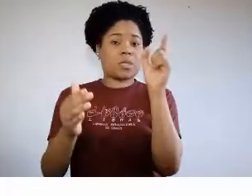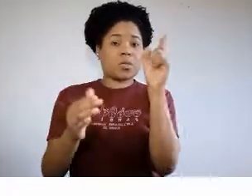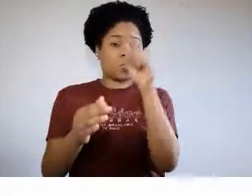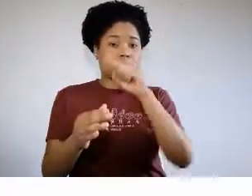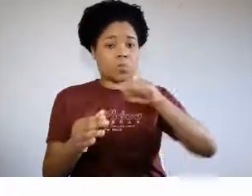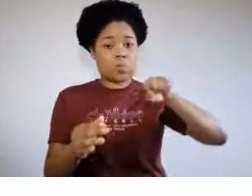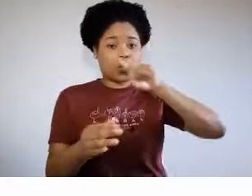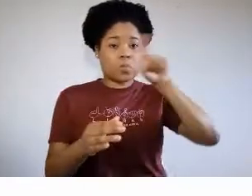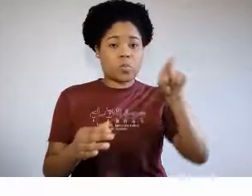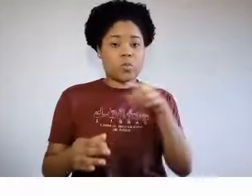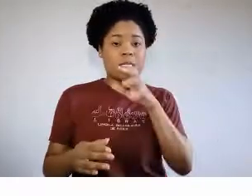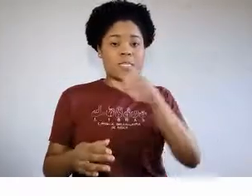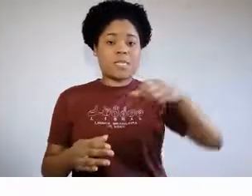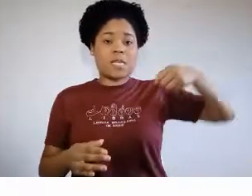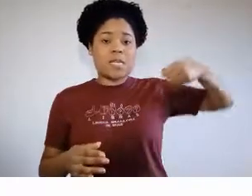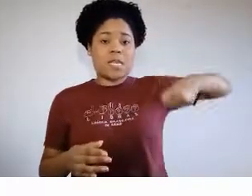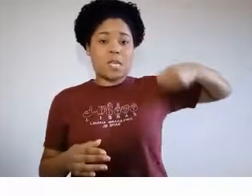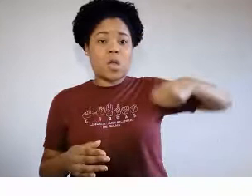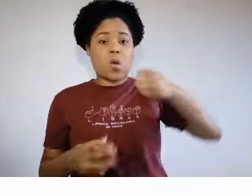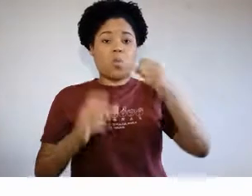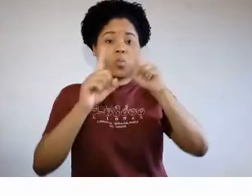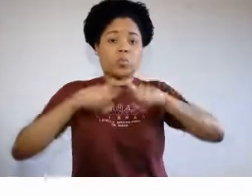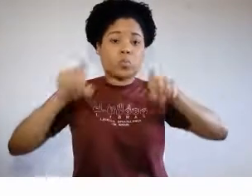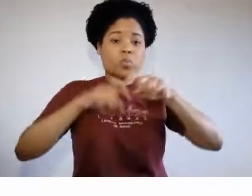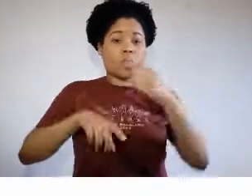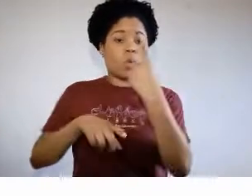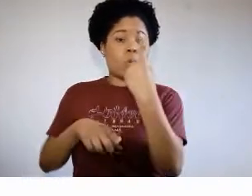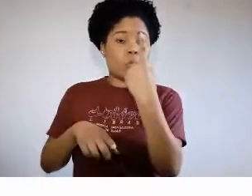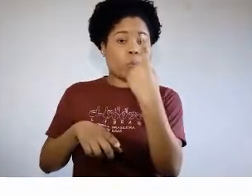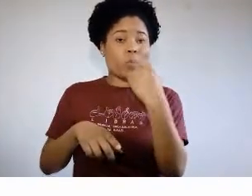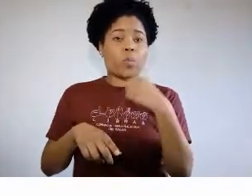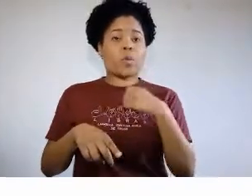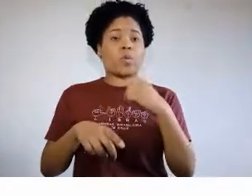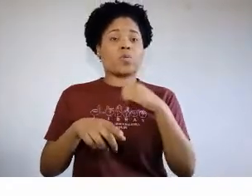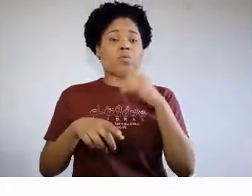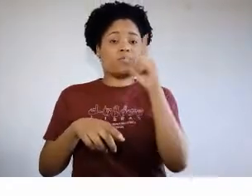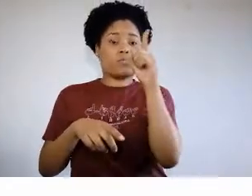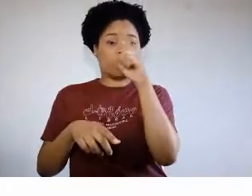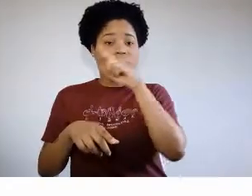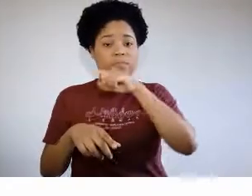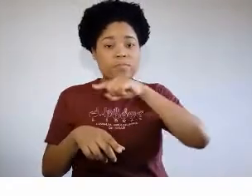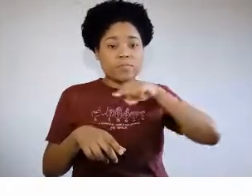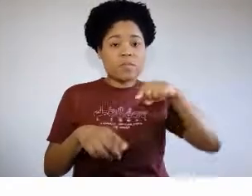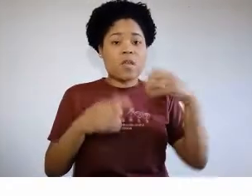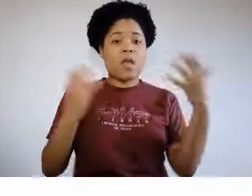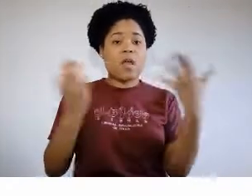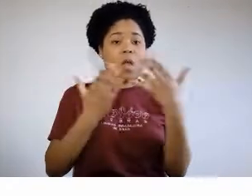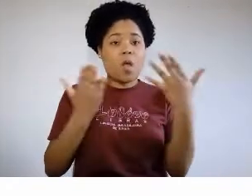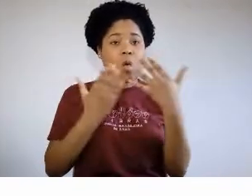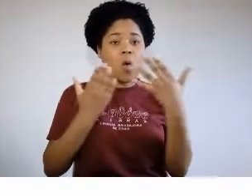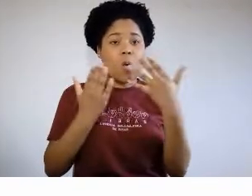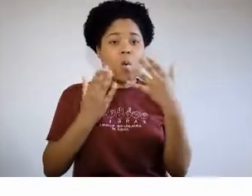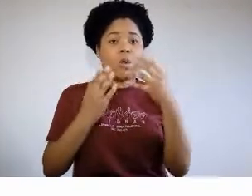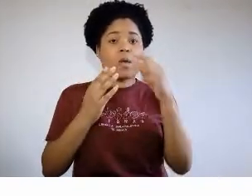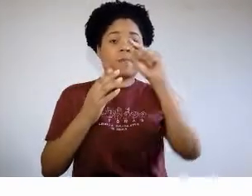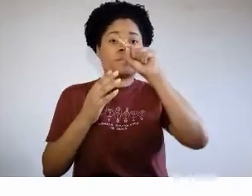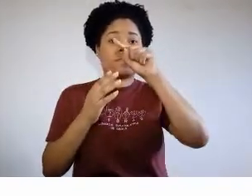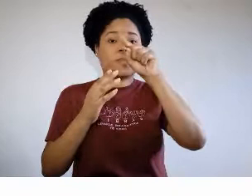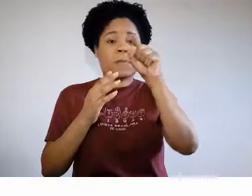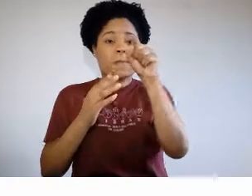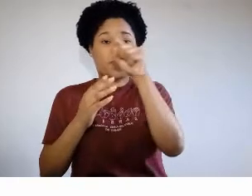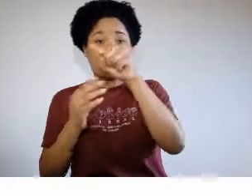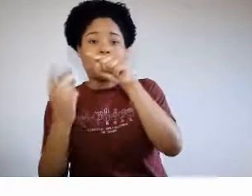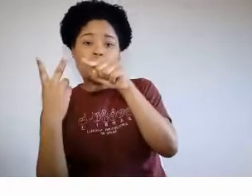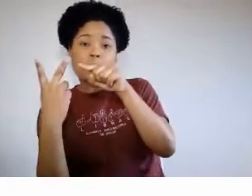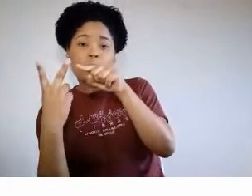aquele sentido. Então, se o token estava no computador 1 e eu estiver usando esse sentido, ele agora vai passar